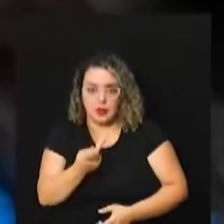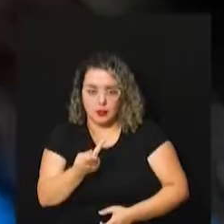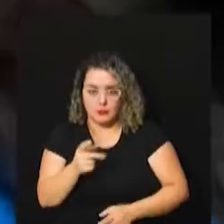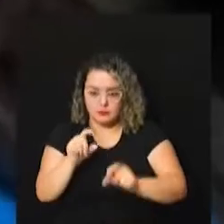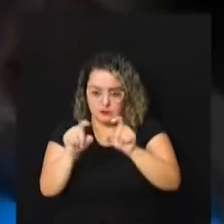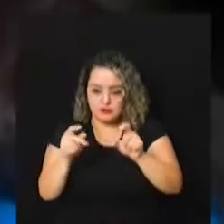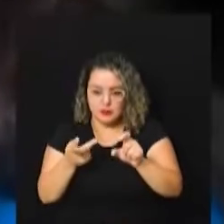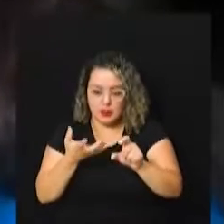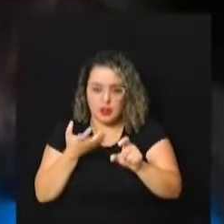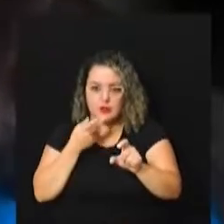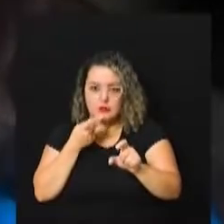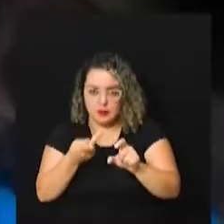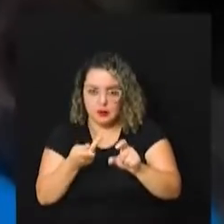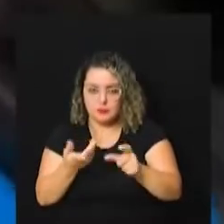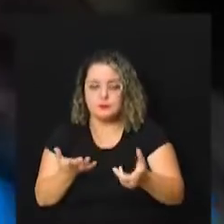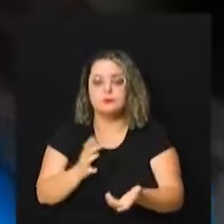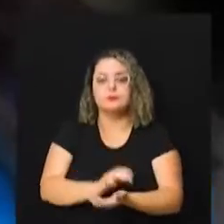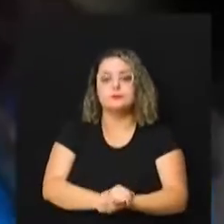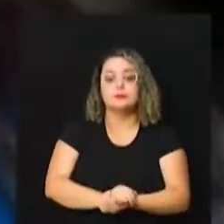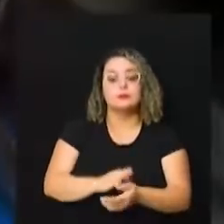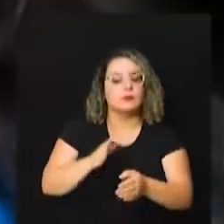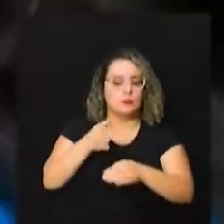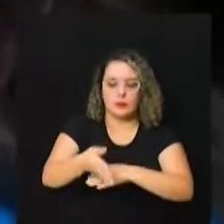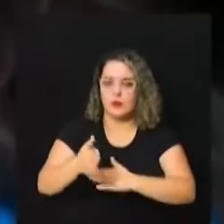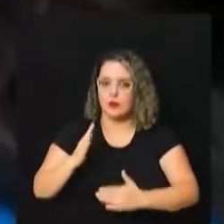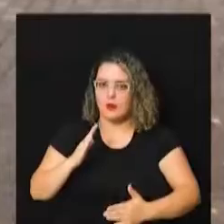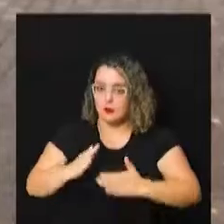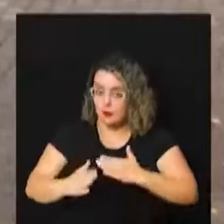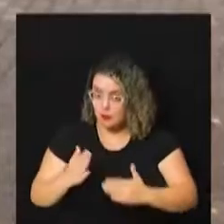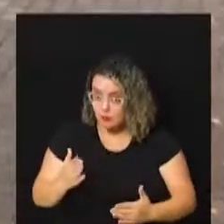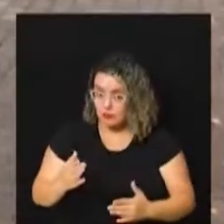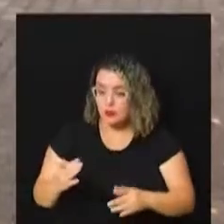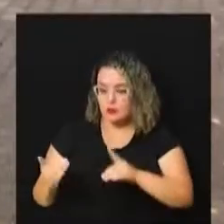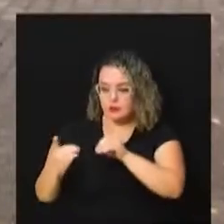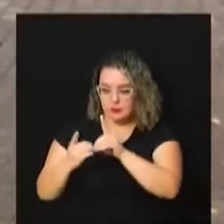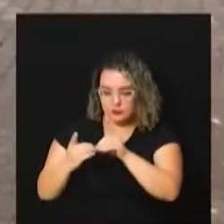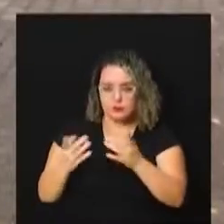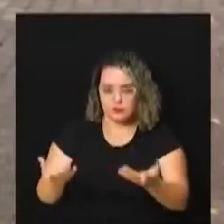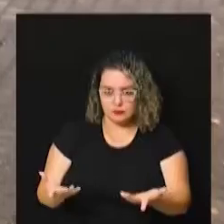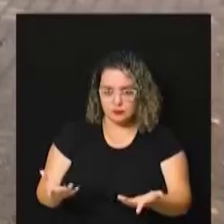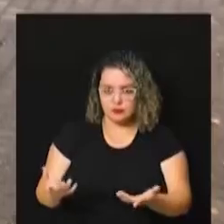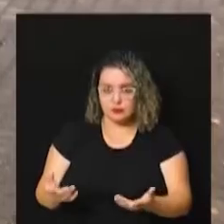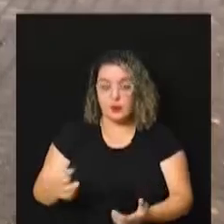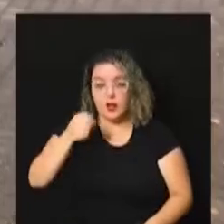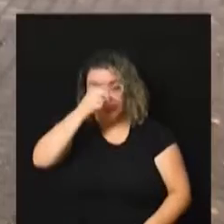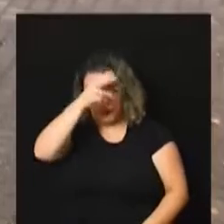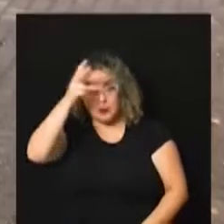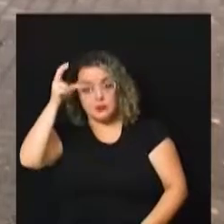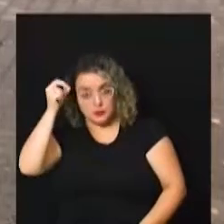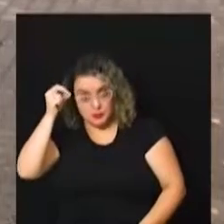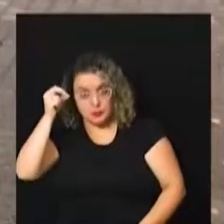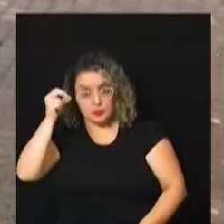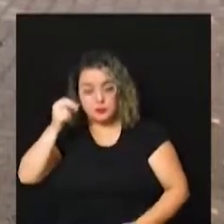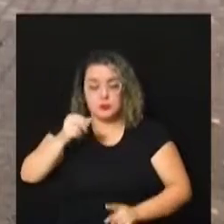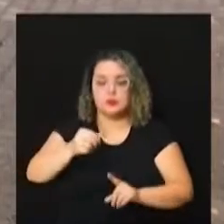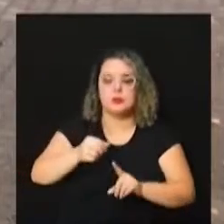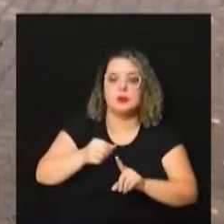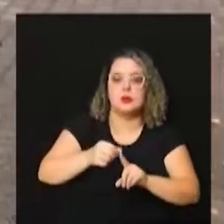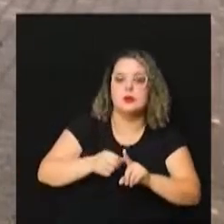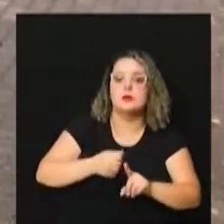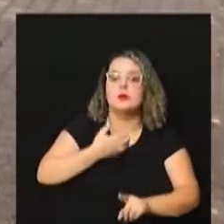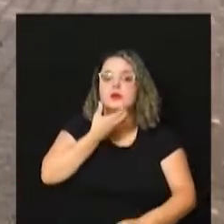que apresentam ali seus depoimentos. Então, é uma forma de você de criar uma rede ali de escuta entre pares, que a gente,